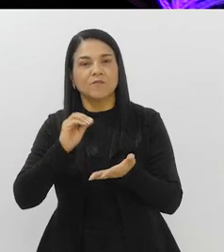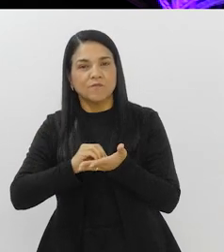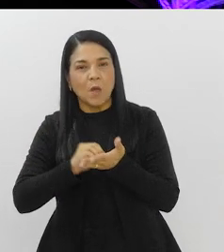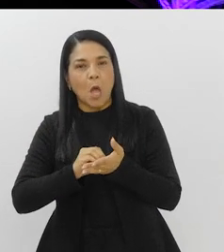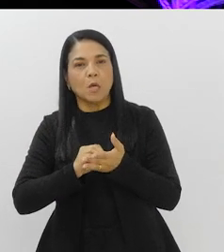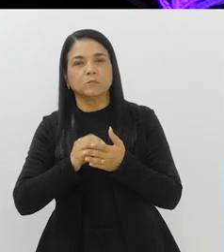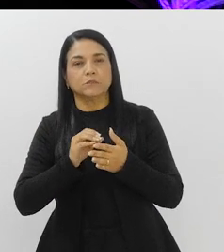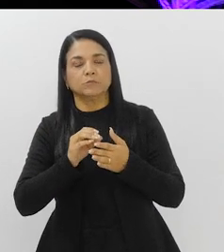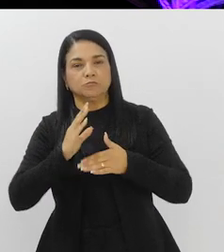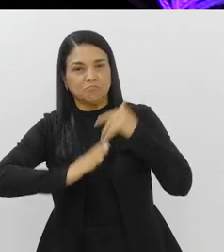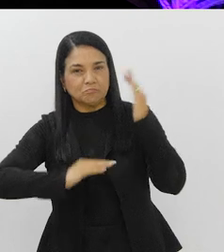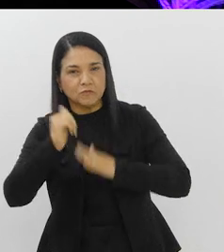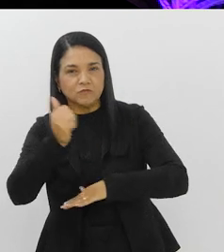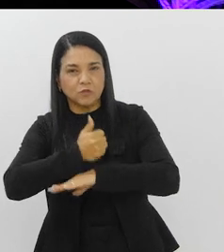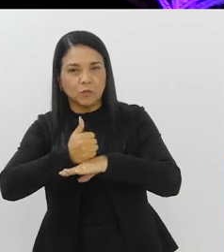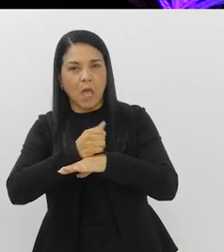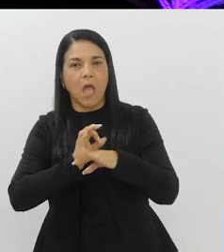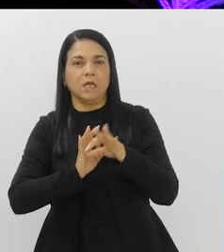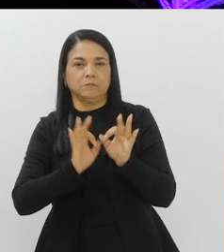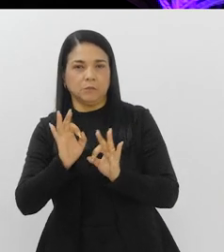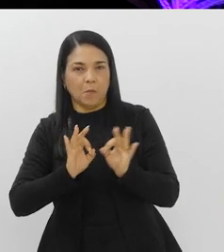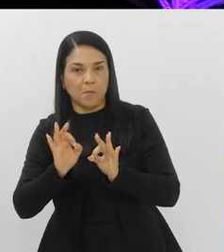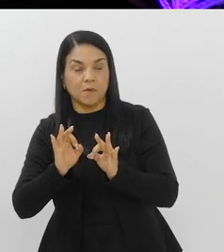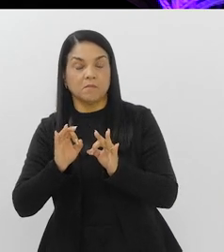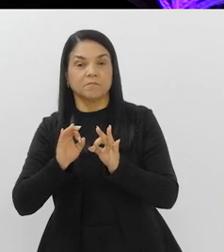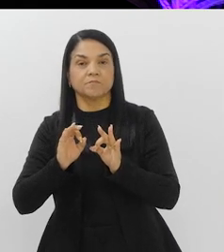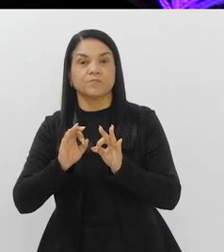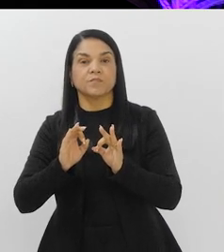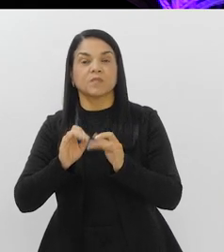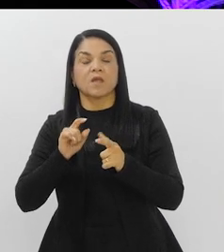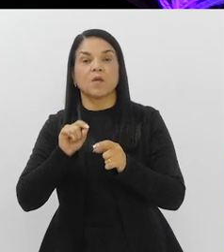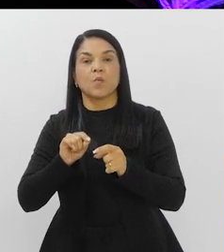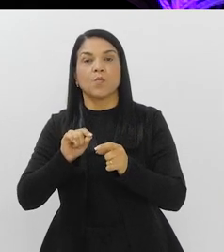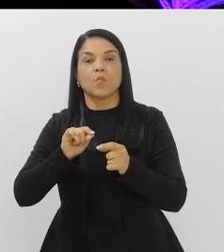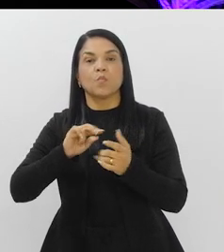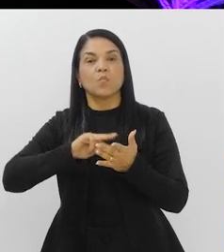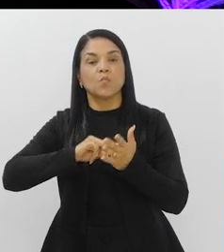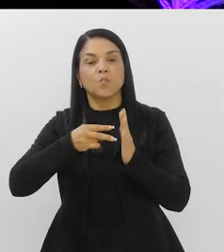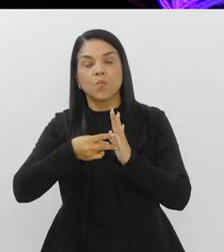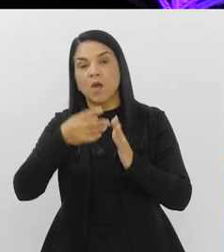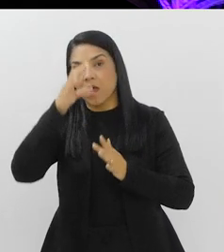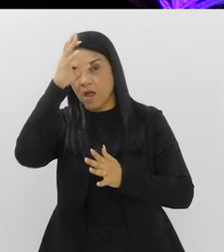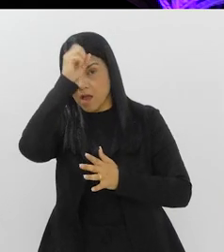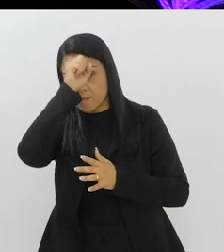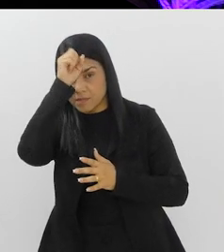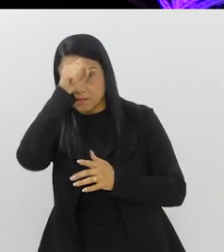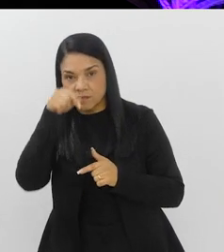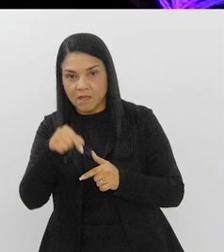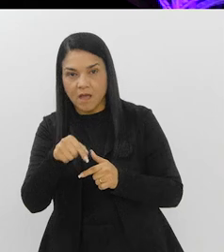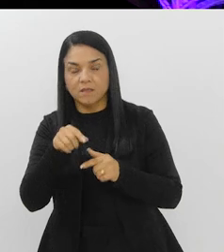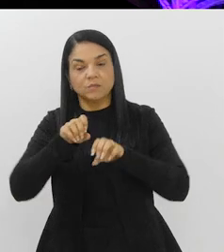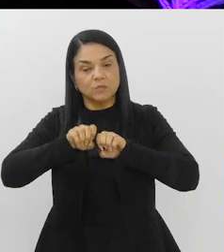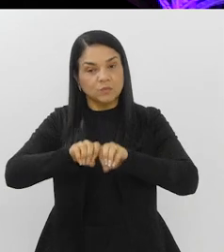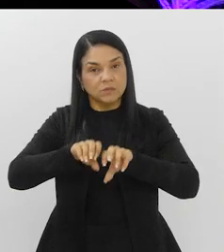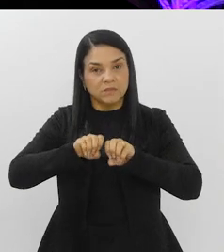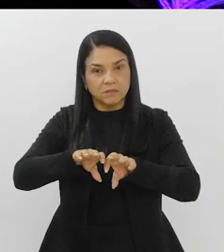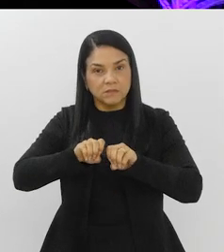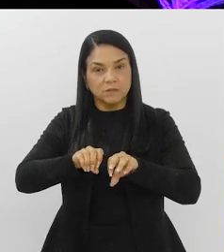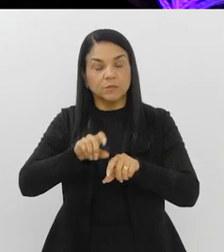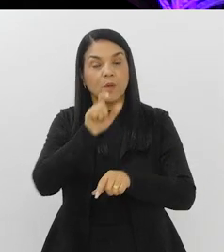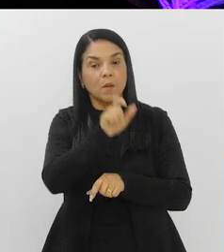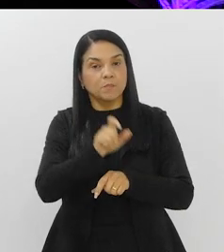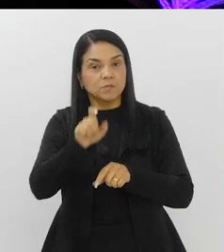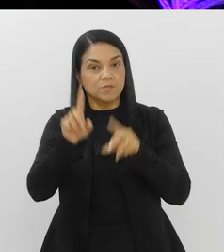eh dos profissionais eh tanto no que diz respeito a ao ao aprendizado né o ensino